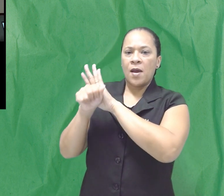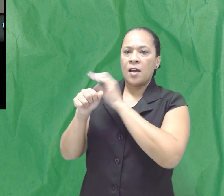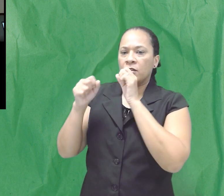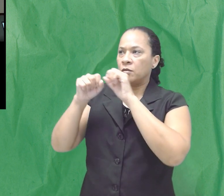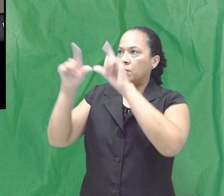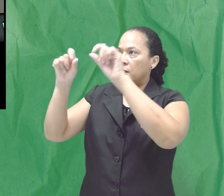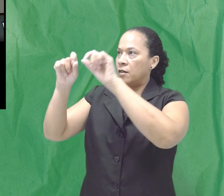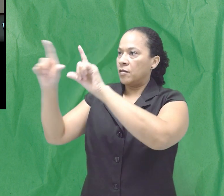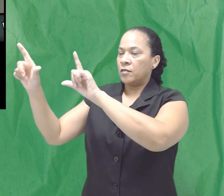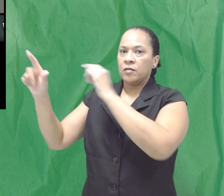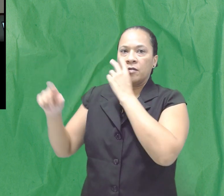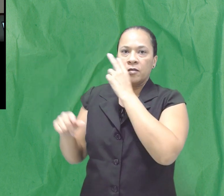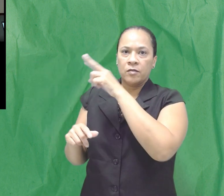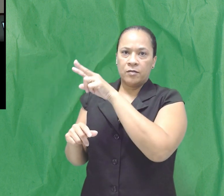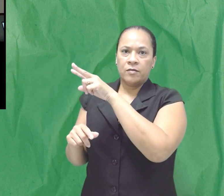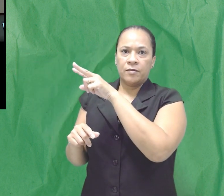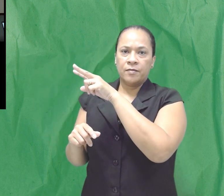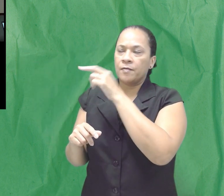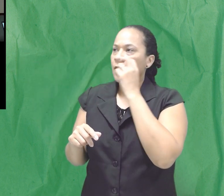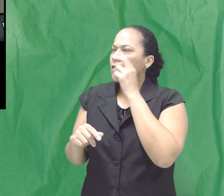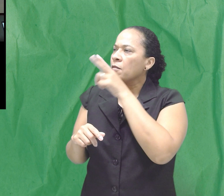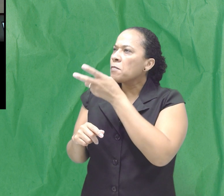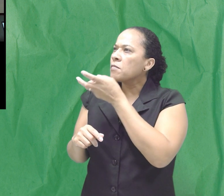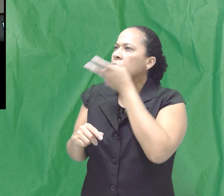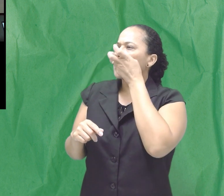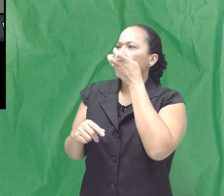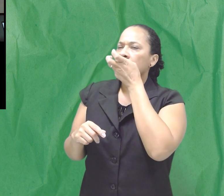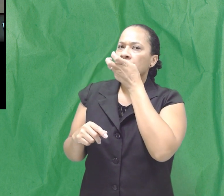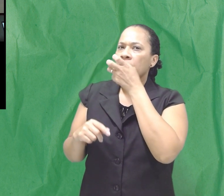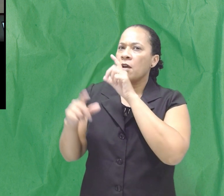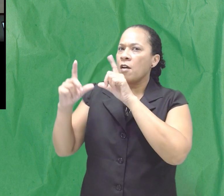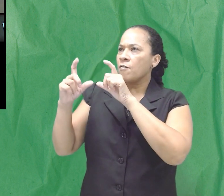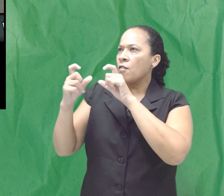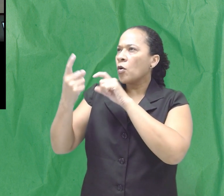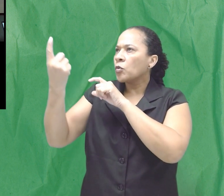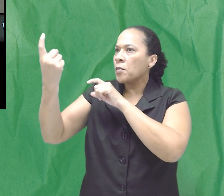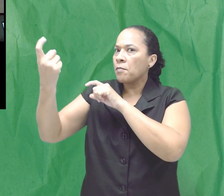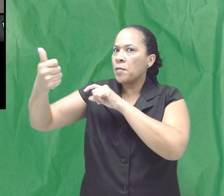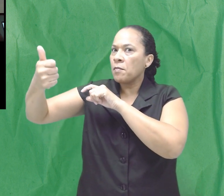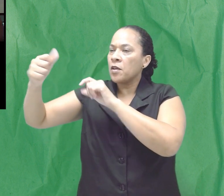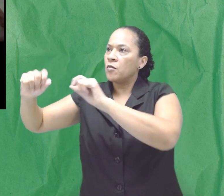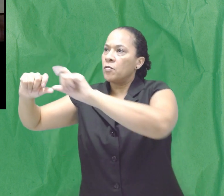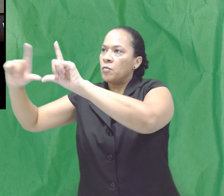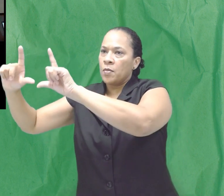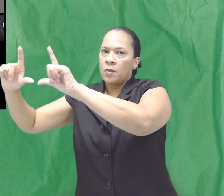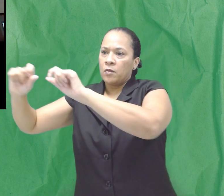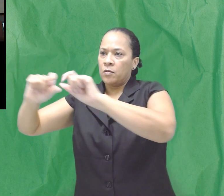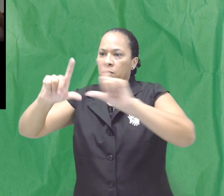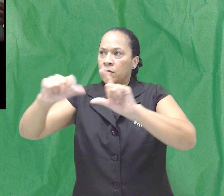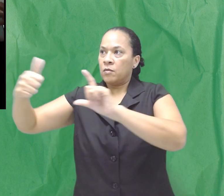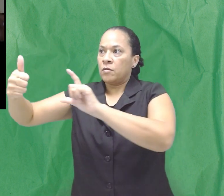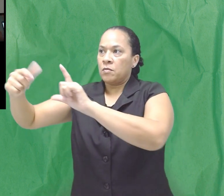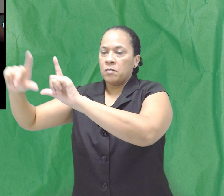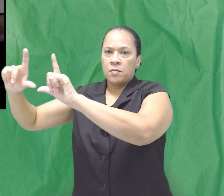pouco esse processo de armazenamento. Percebam, né, nessa primeira foto, que embaixo eu tenho os frascos maiores, que